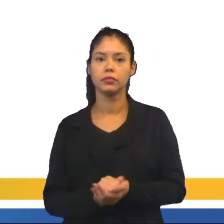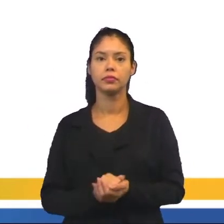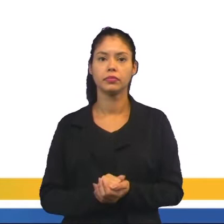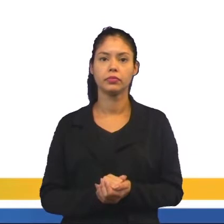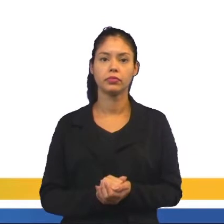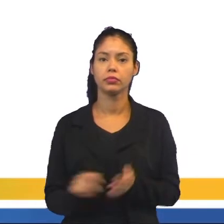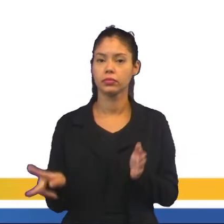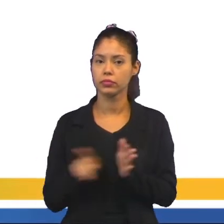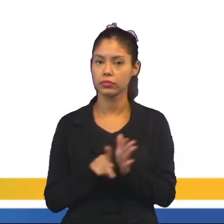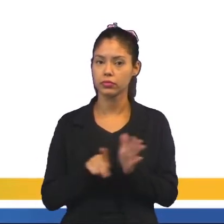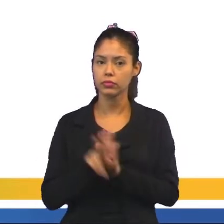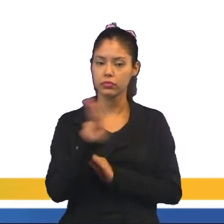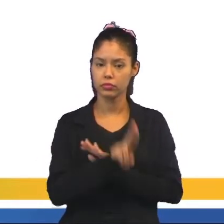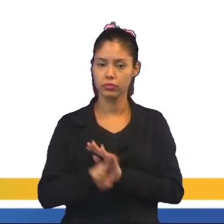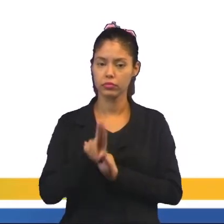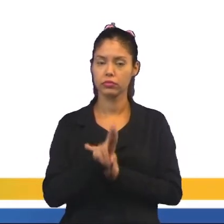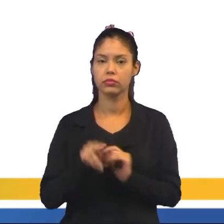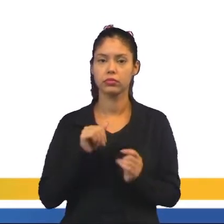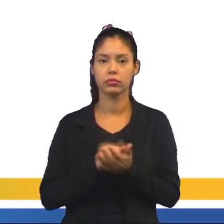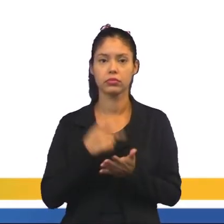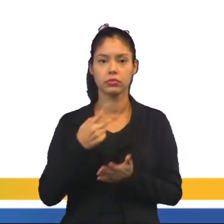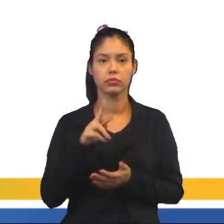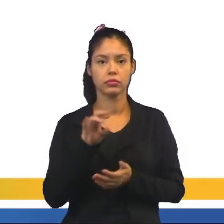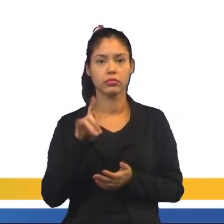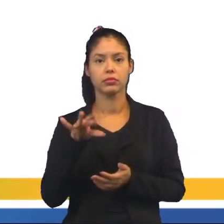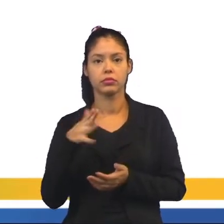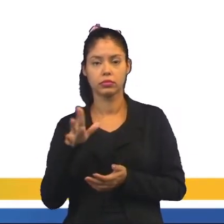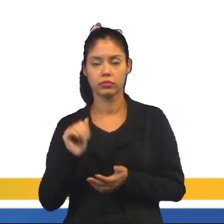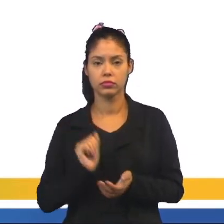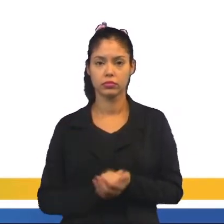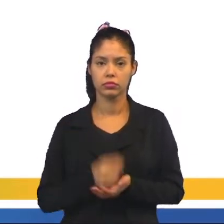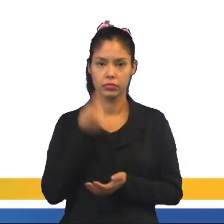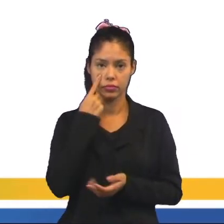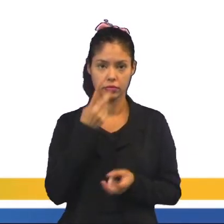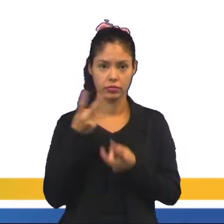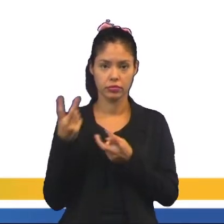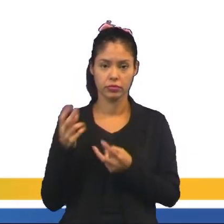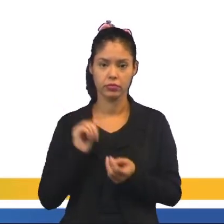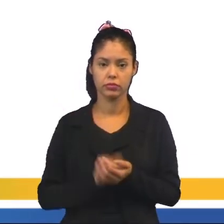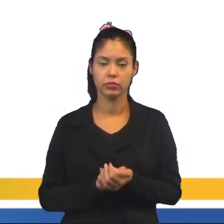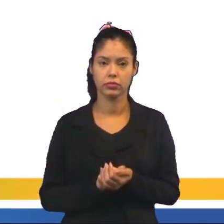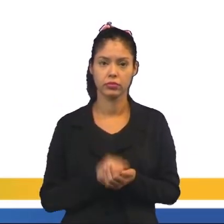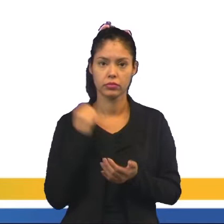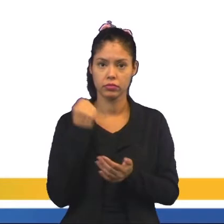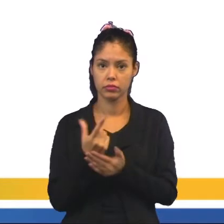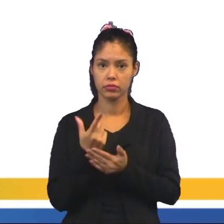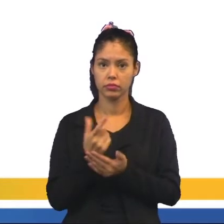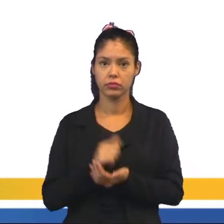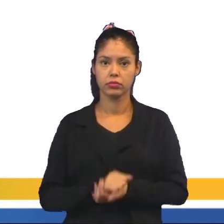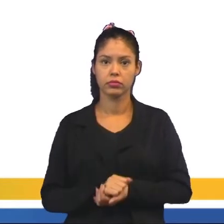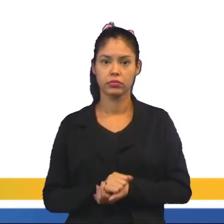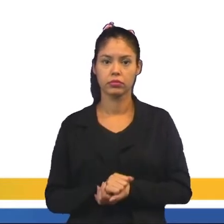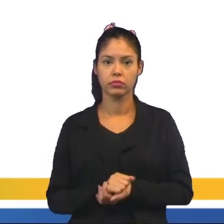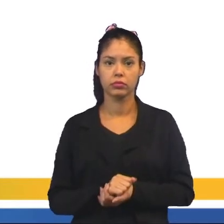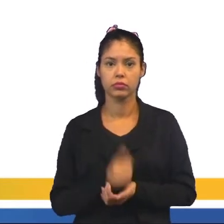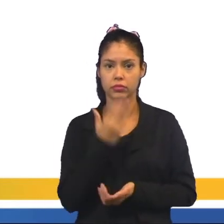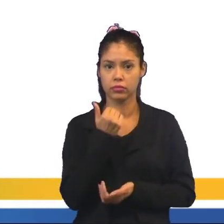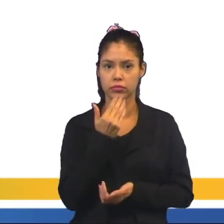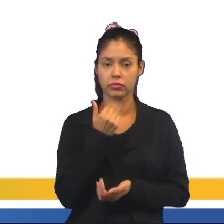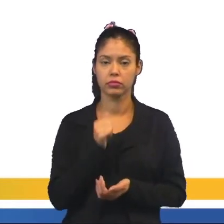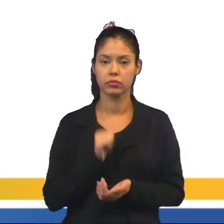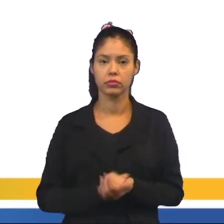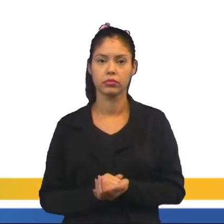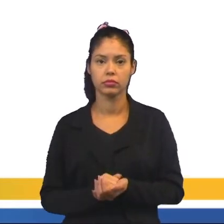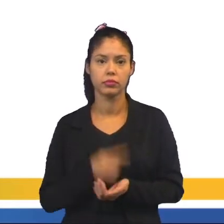automaticamente exijo a preposição tá então observem aí ó Ruan Compra comida